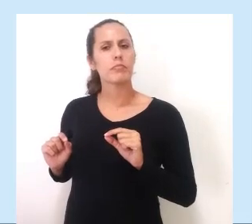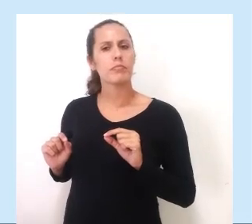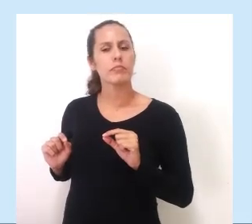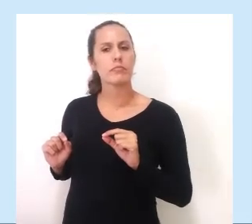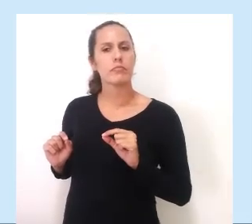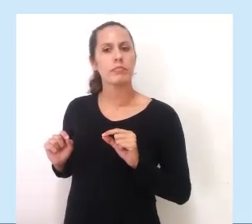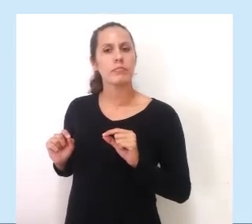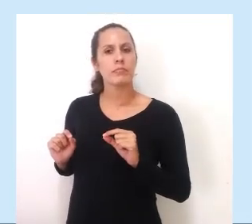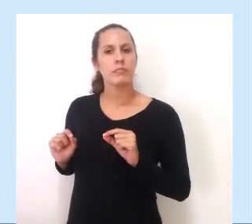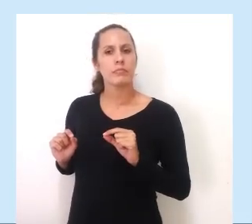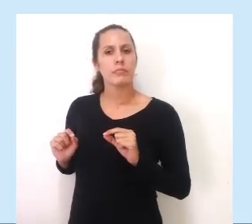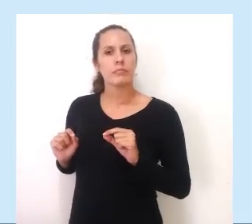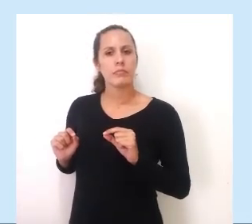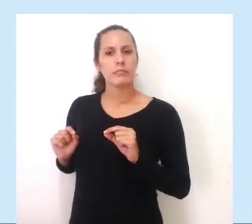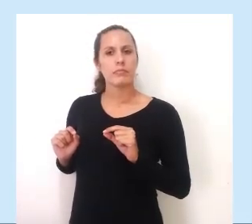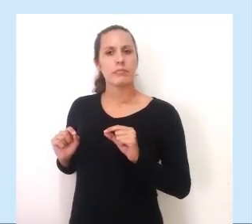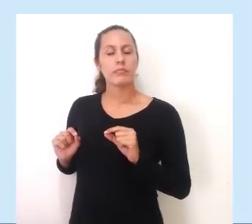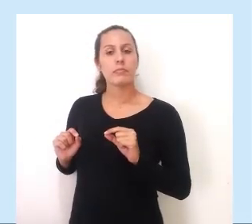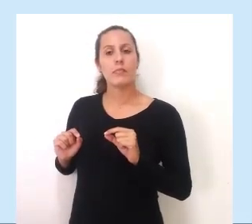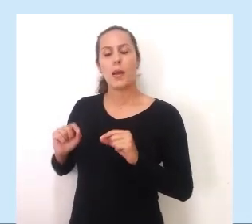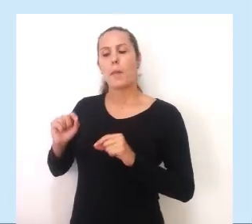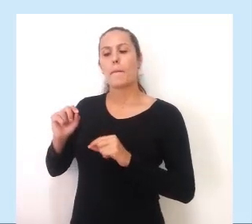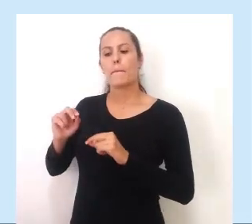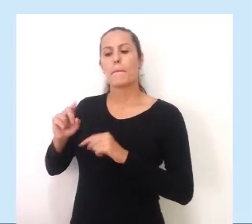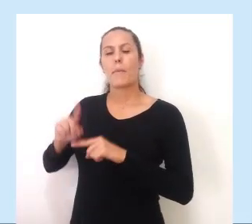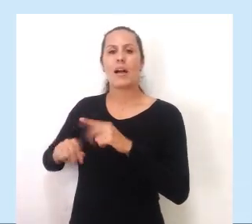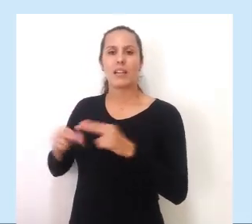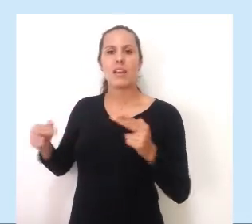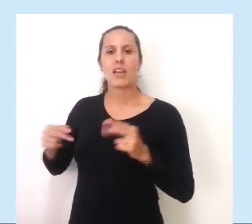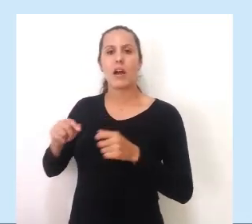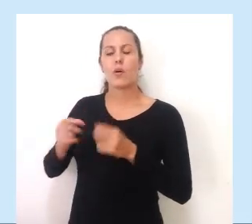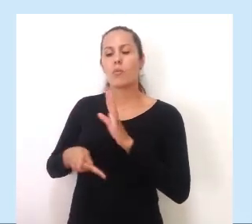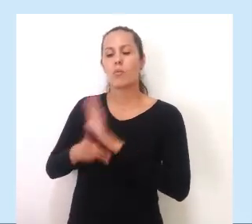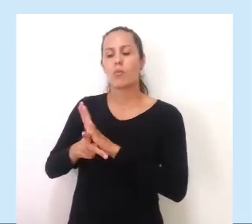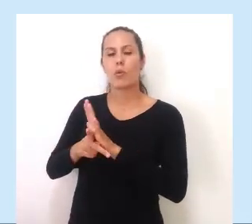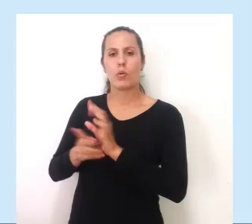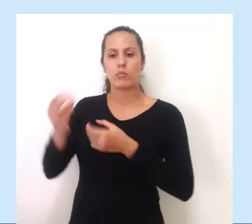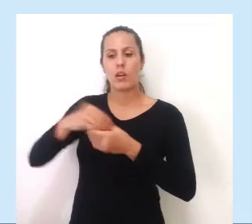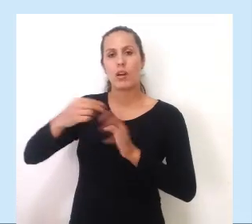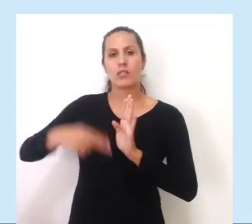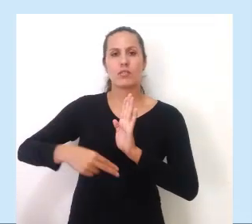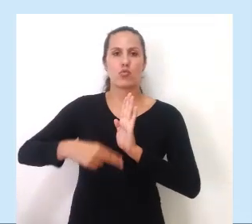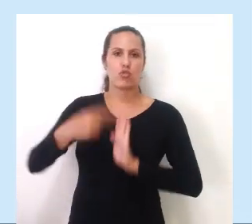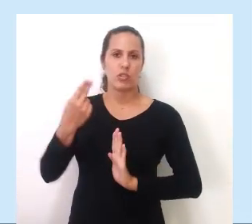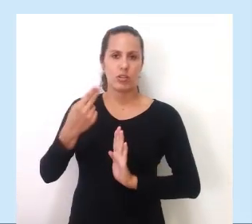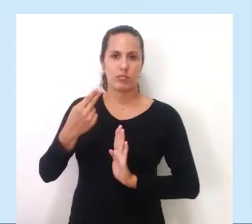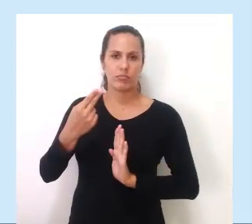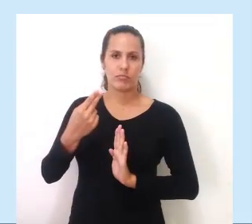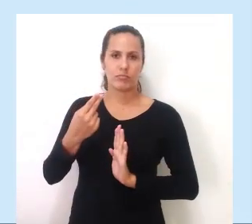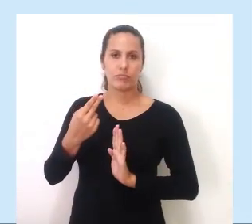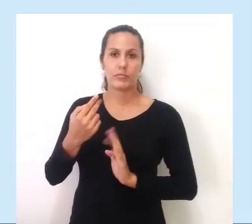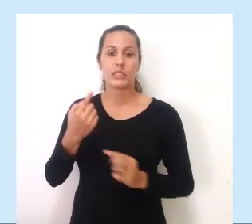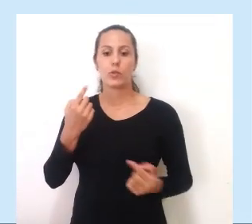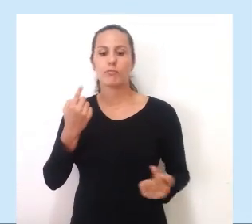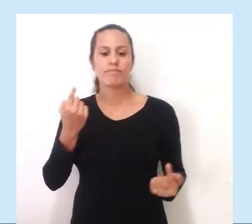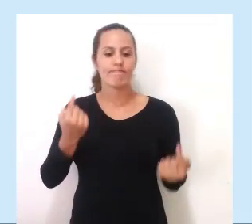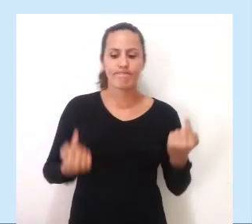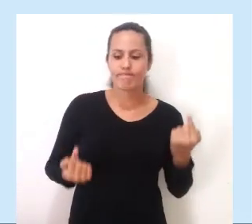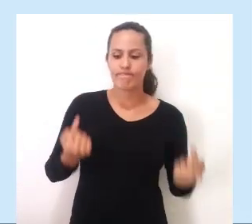material muito utilizado em que, Dantas? Em materiais